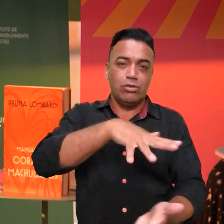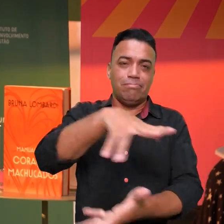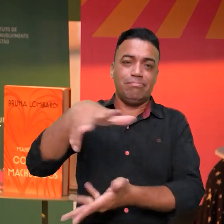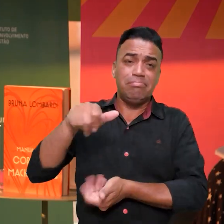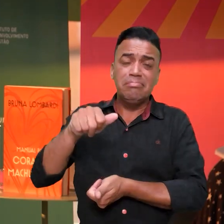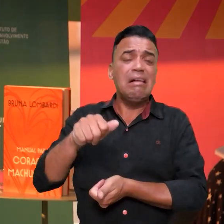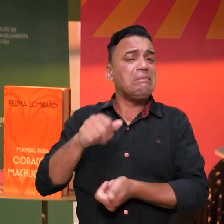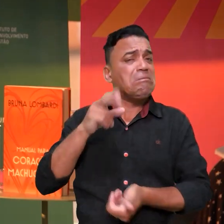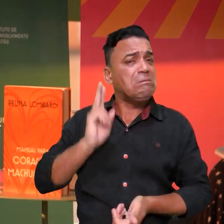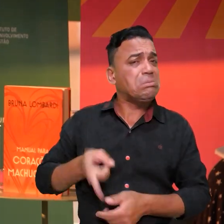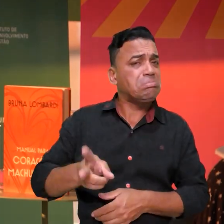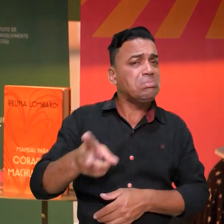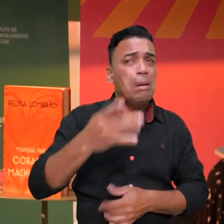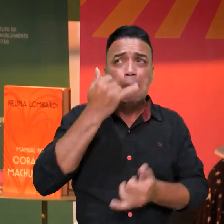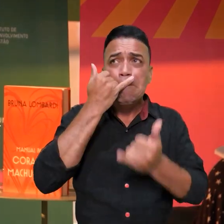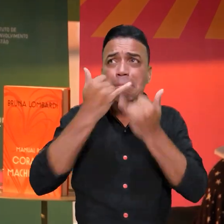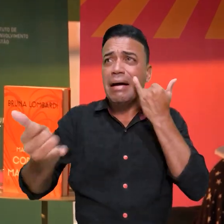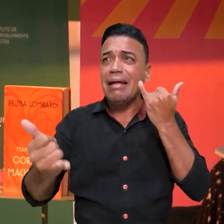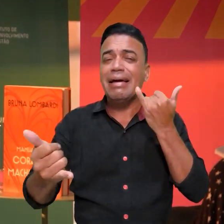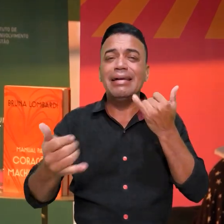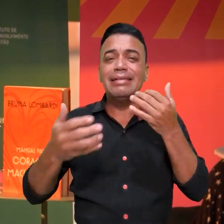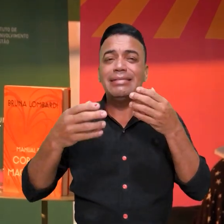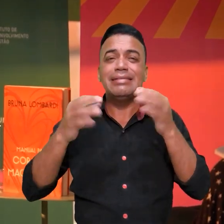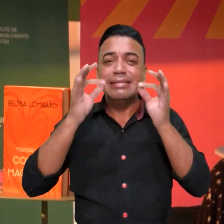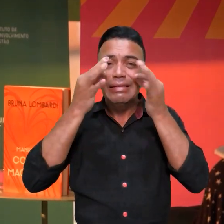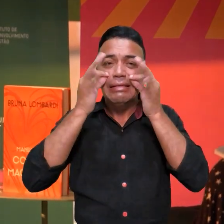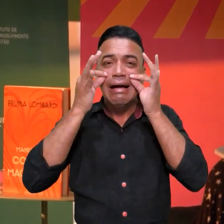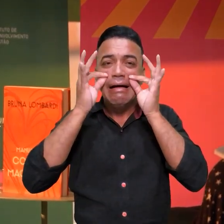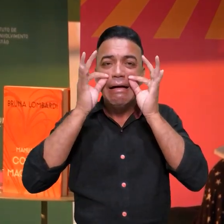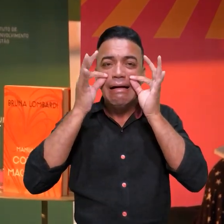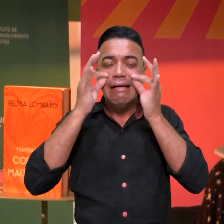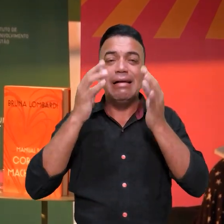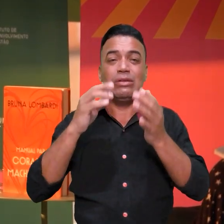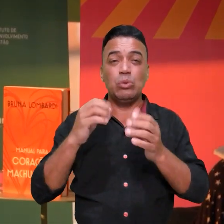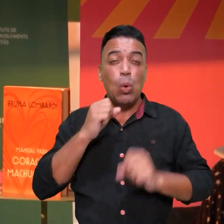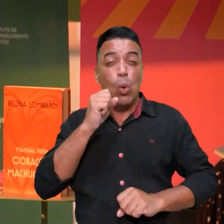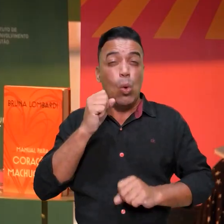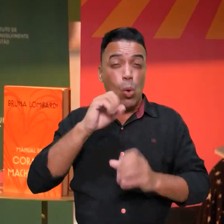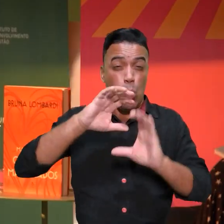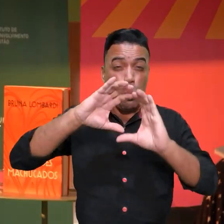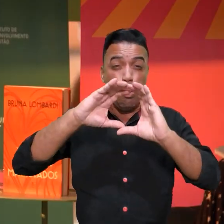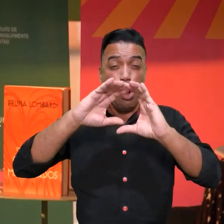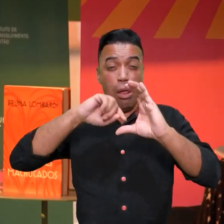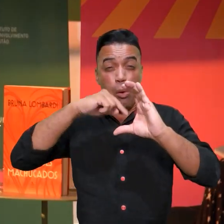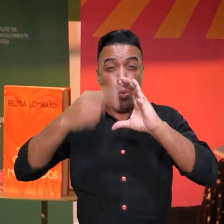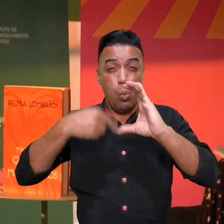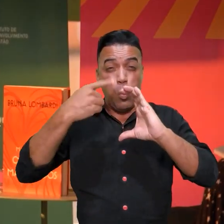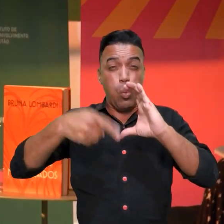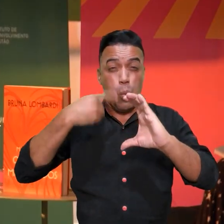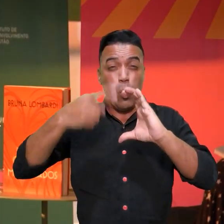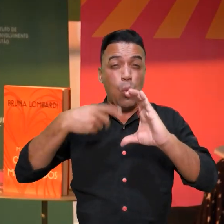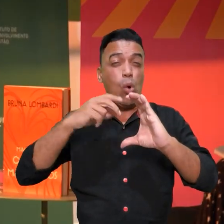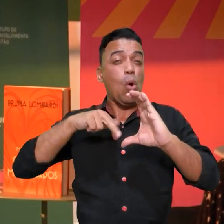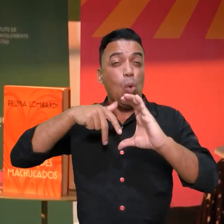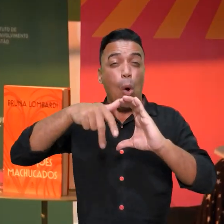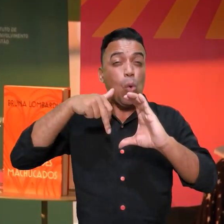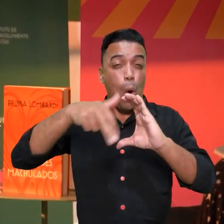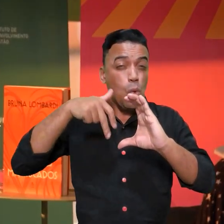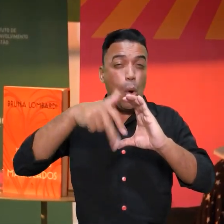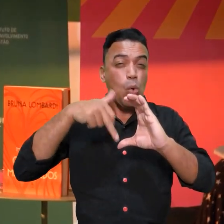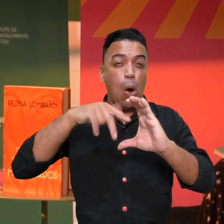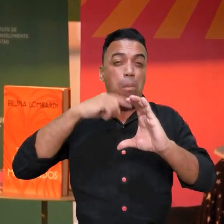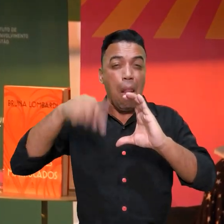Esse eterno... A gente parece aquele rato dentro do globo, né? Que fica correndo em vão. O poema é um